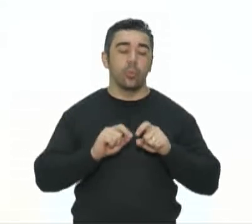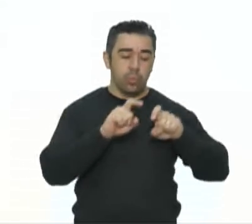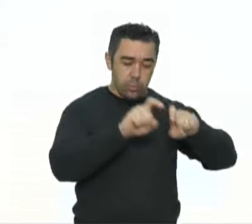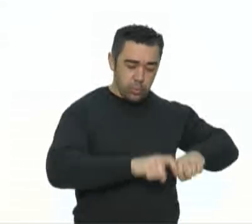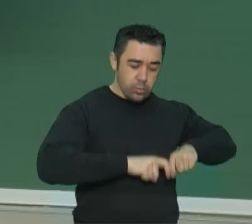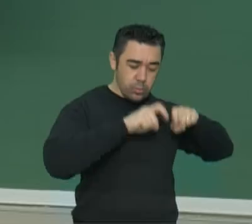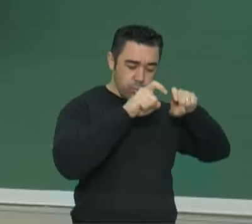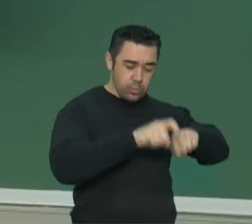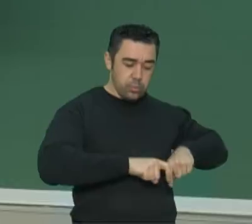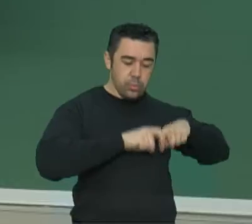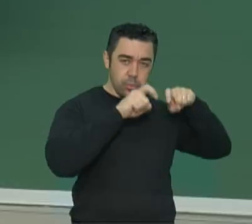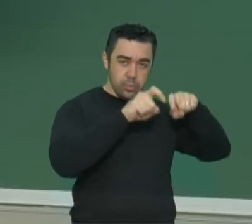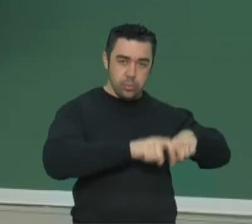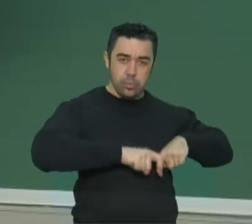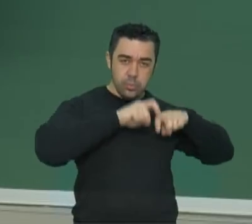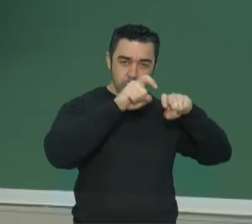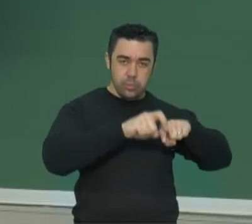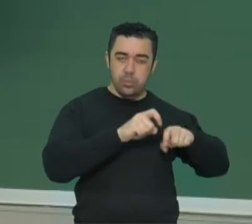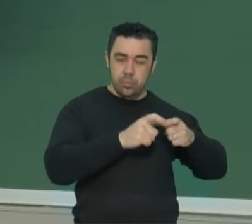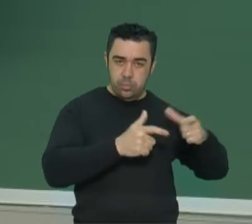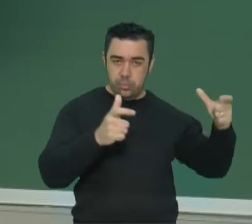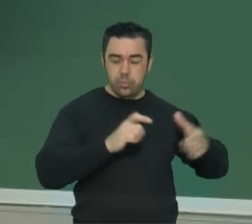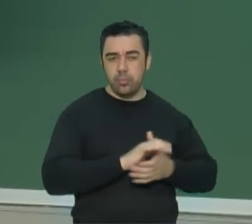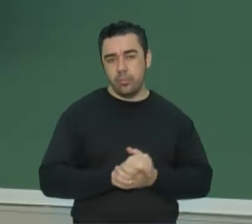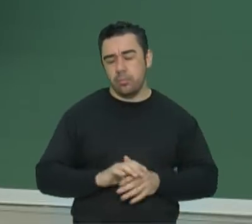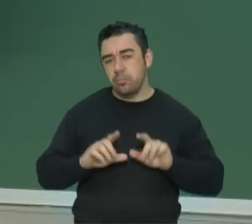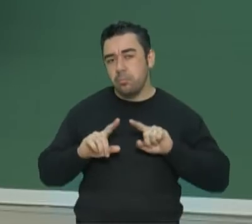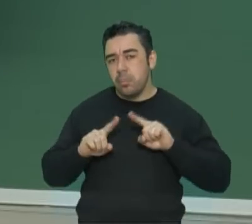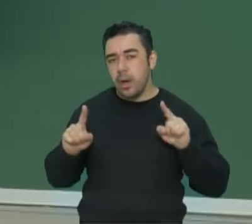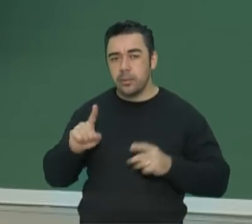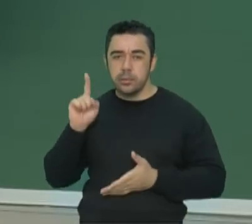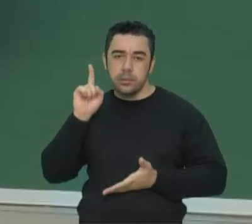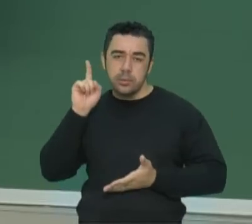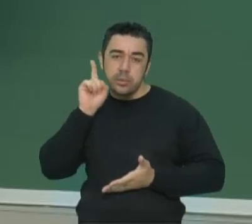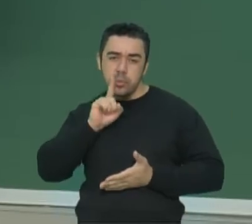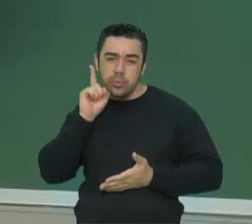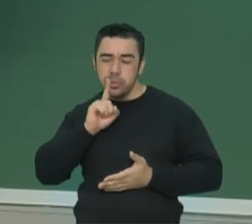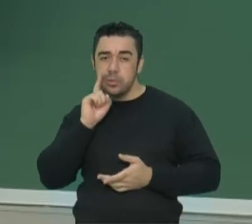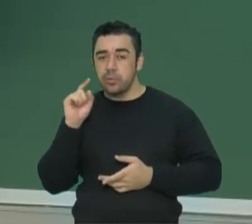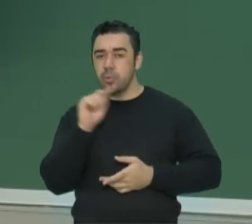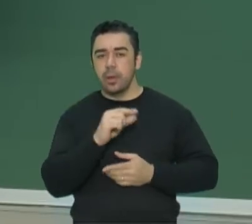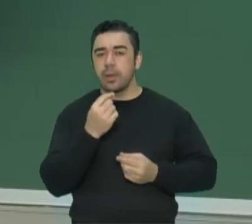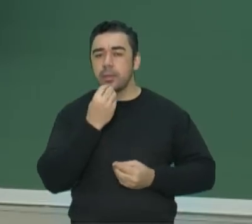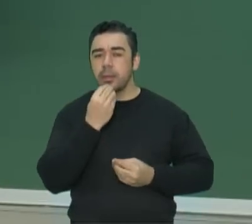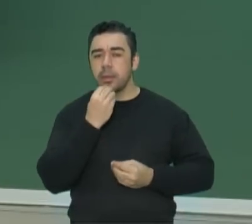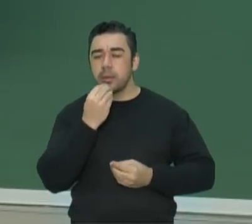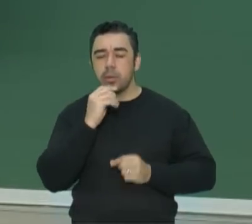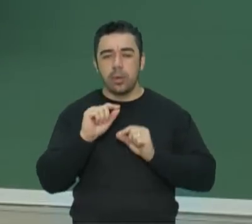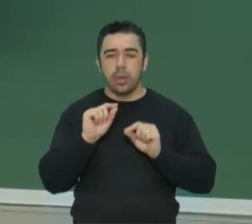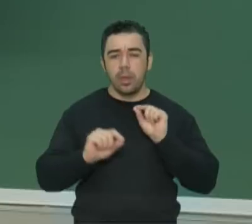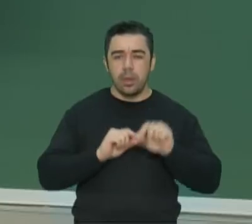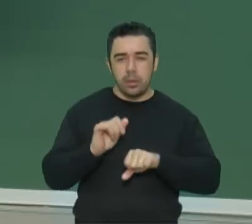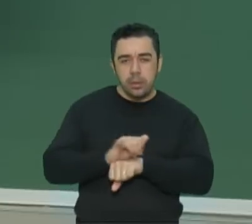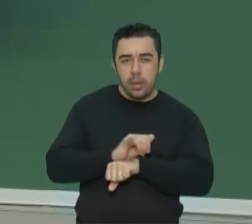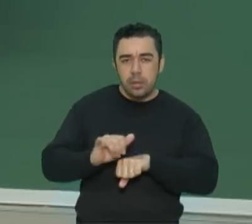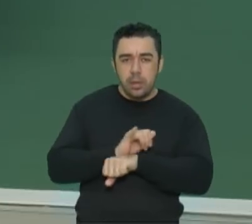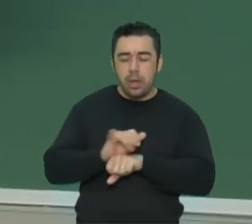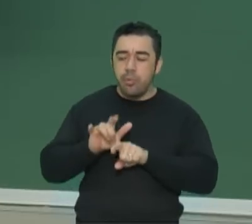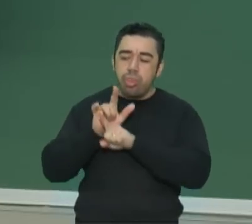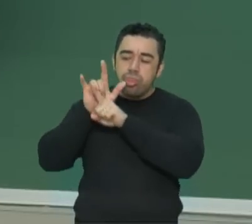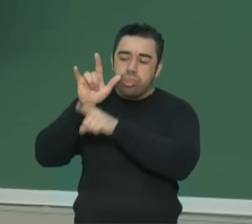Nós plantamos a vida, lembra? E os Estados Unidos, pelo lado capitalista, estariam planejando